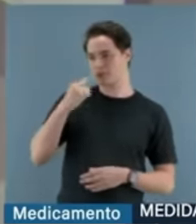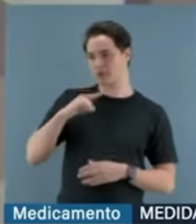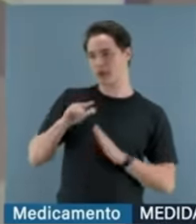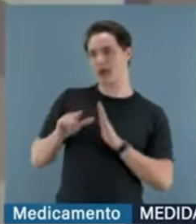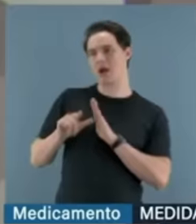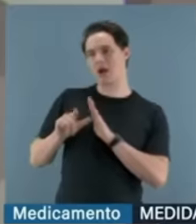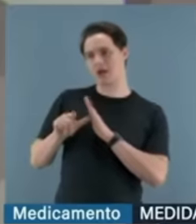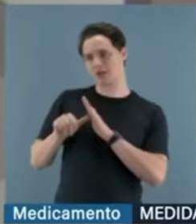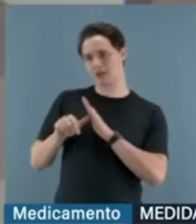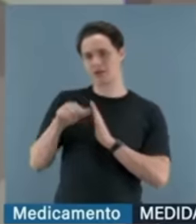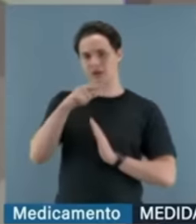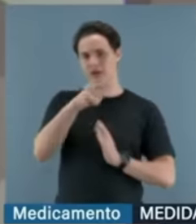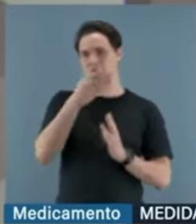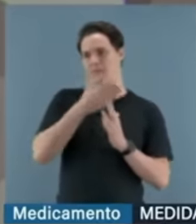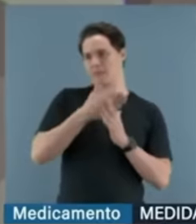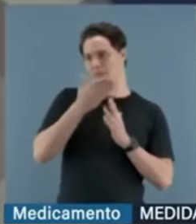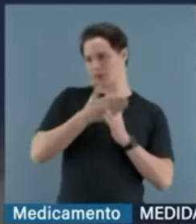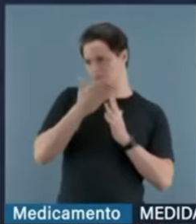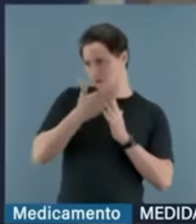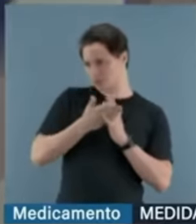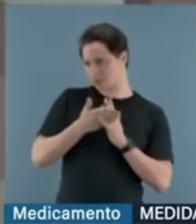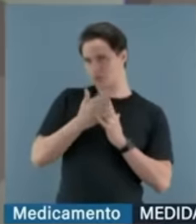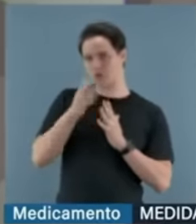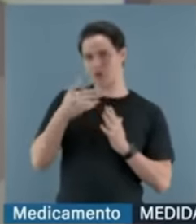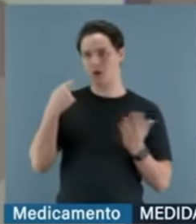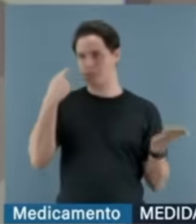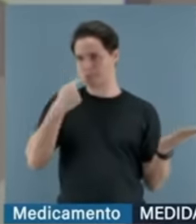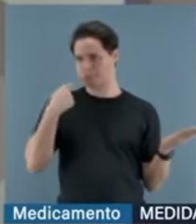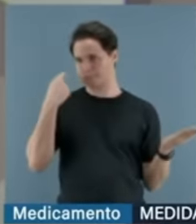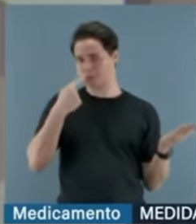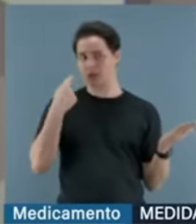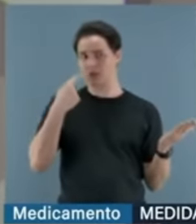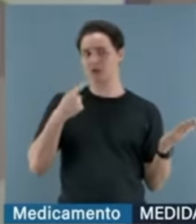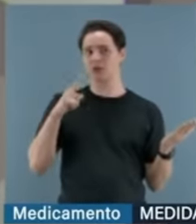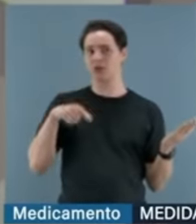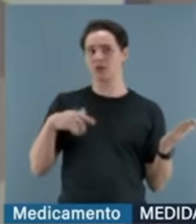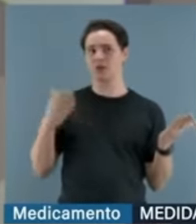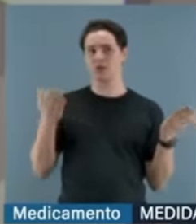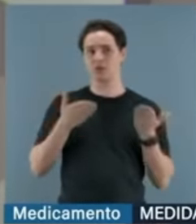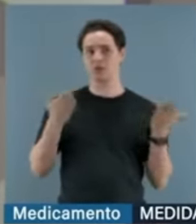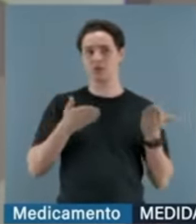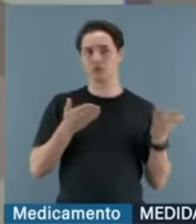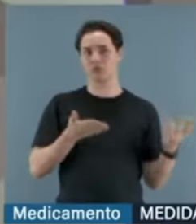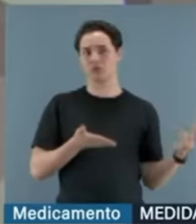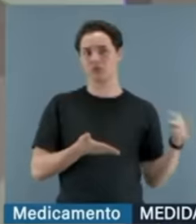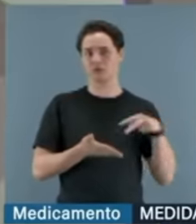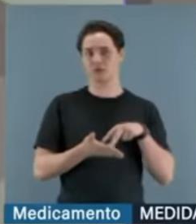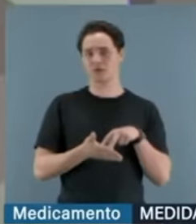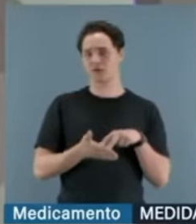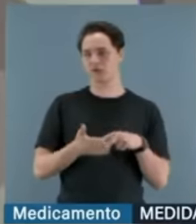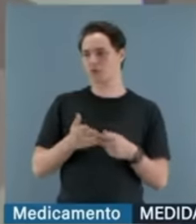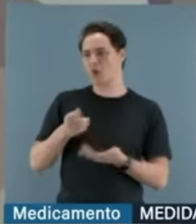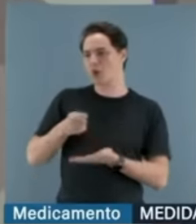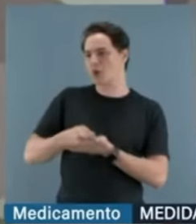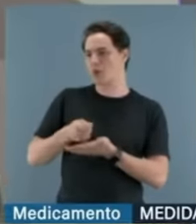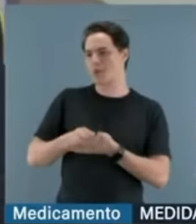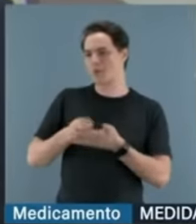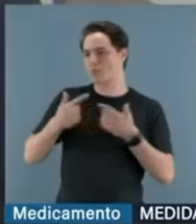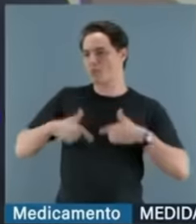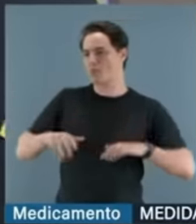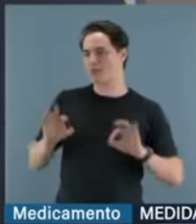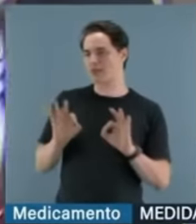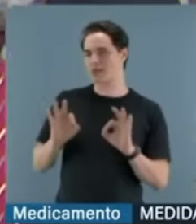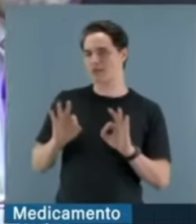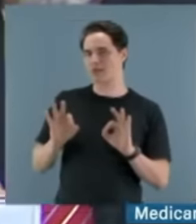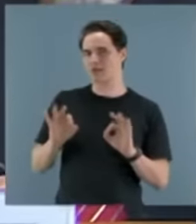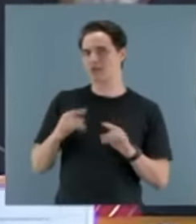Ele parcelou. Esse meu advogado aqui, ele veio hoje aqui, ele não está cobrando nada. Veio para o